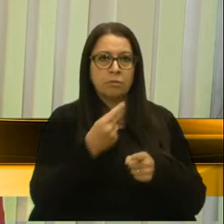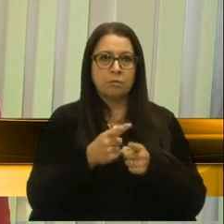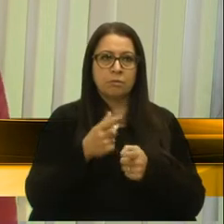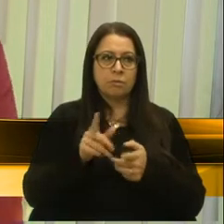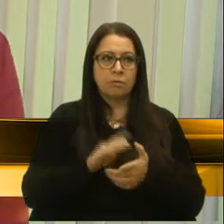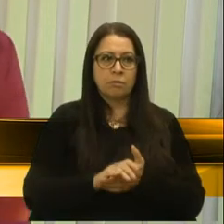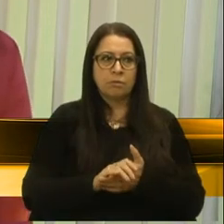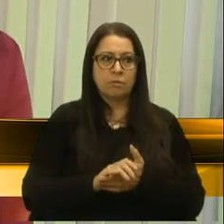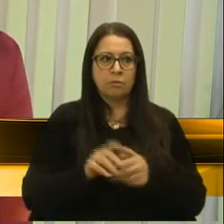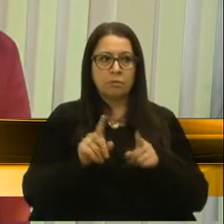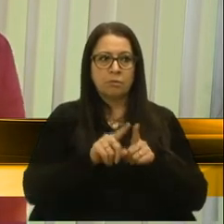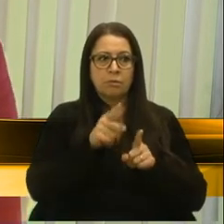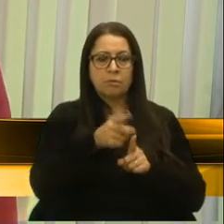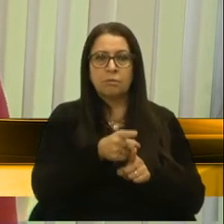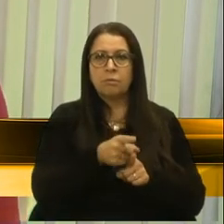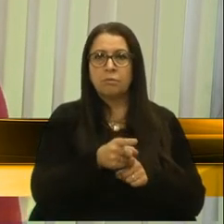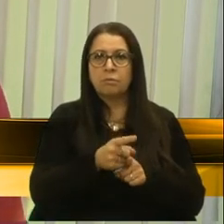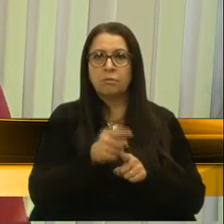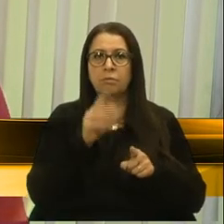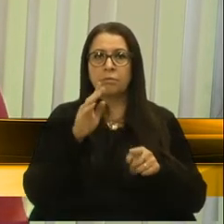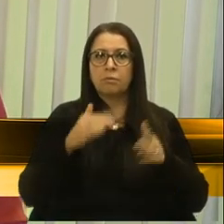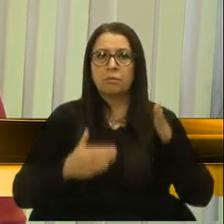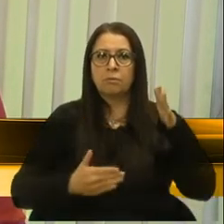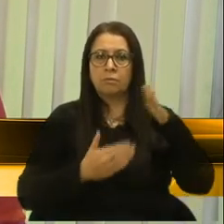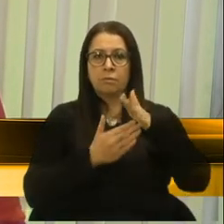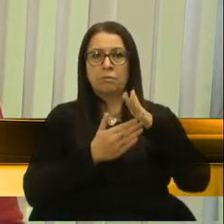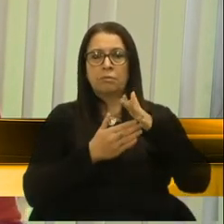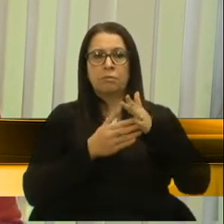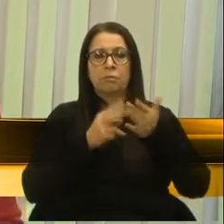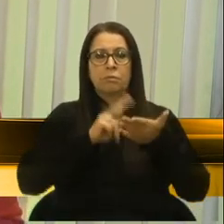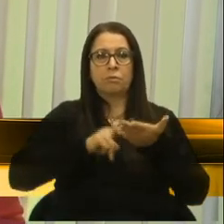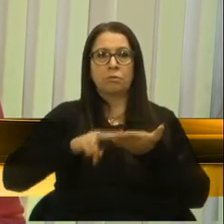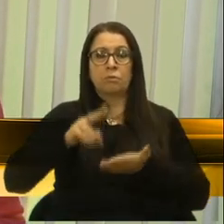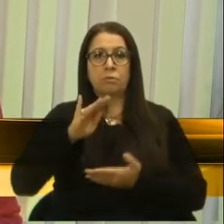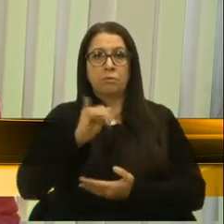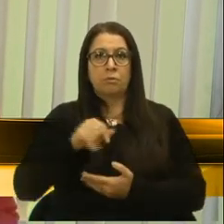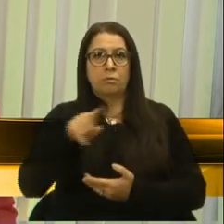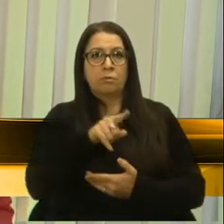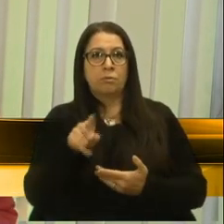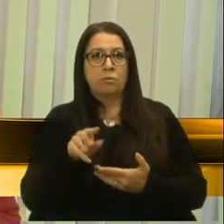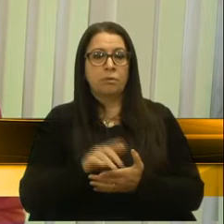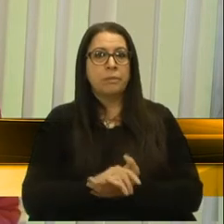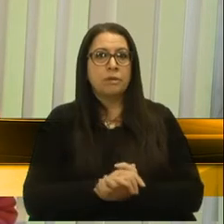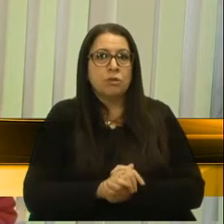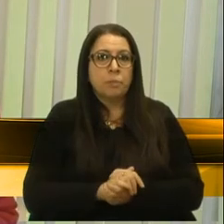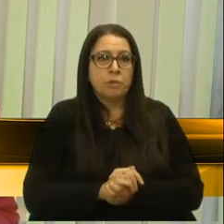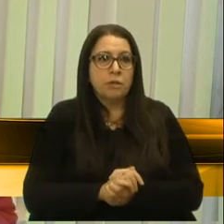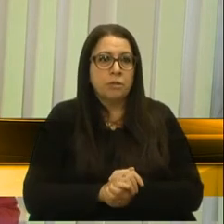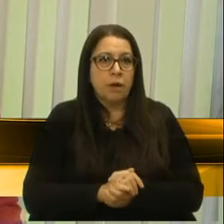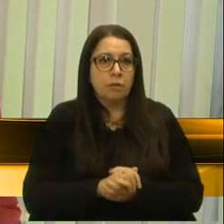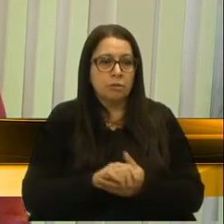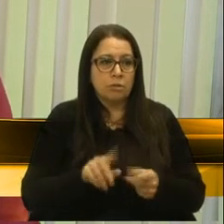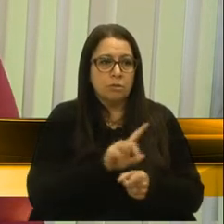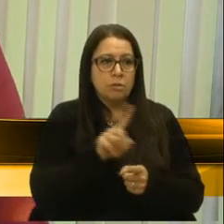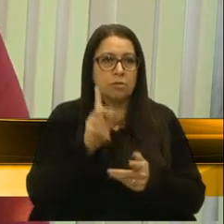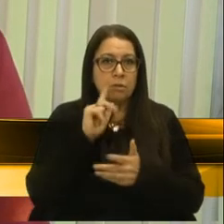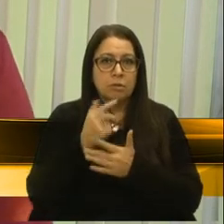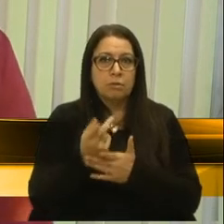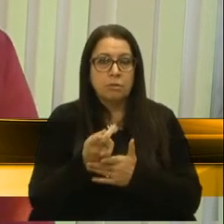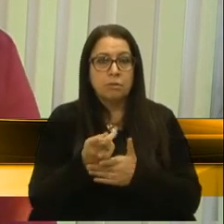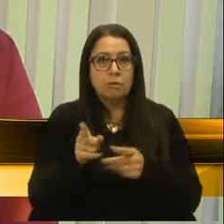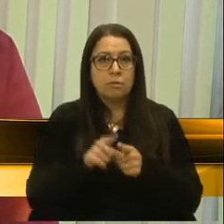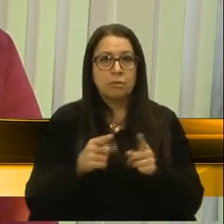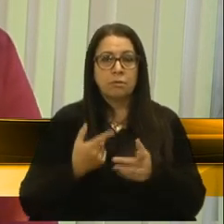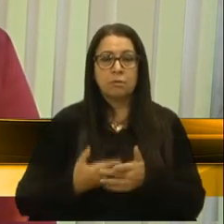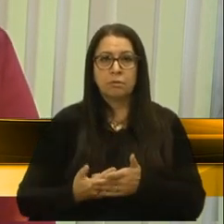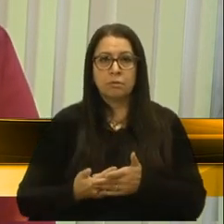sim, acelerar o máximo a liberação desses leitos de UTI. Outro aspecto que tem chamado bastante atenção é a